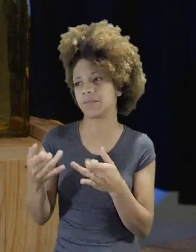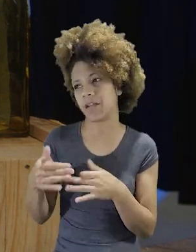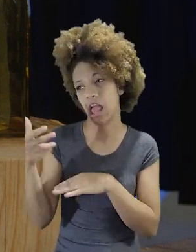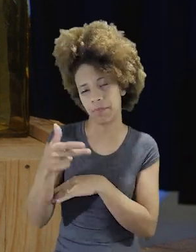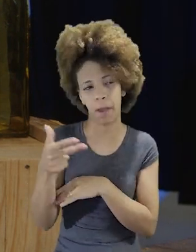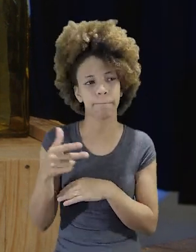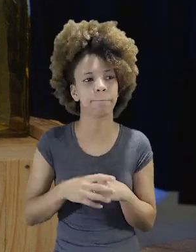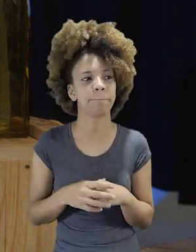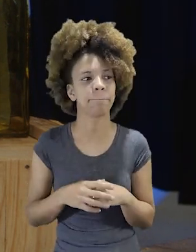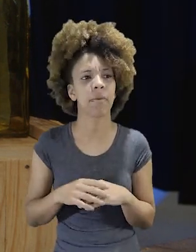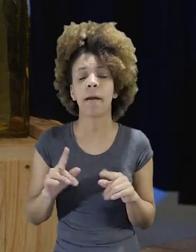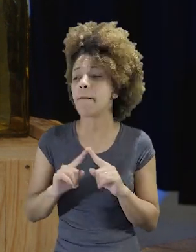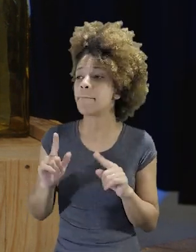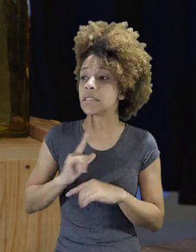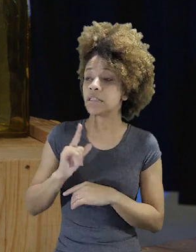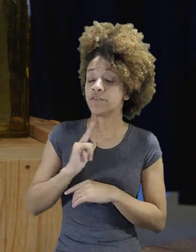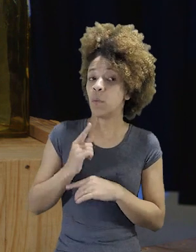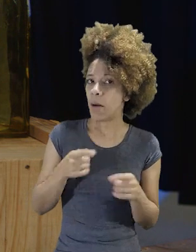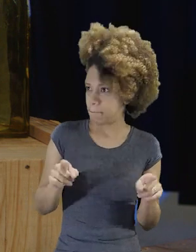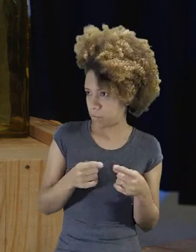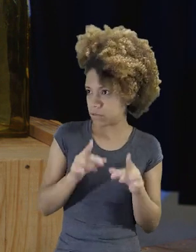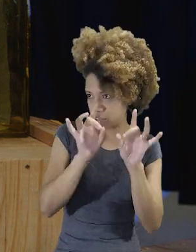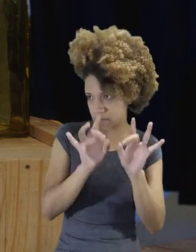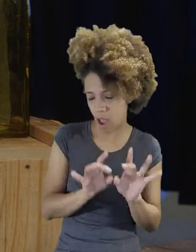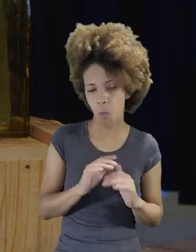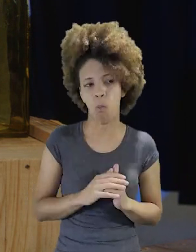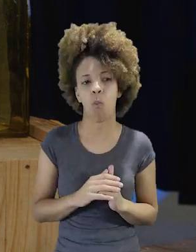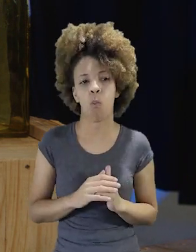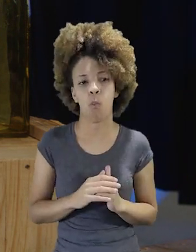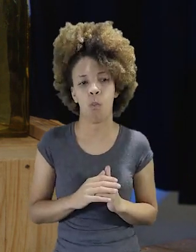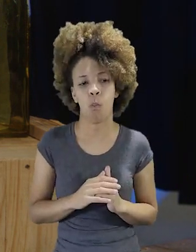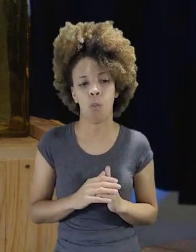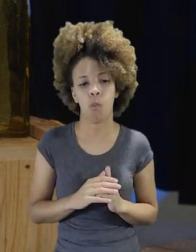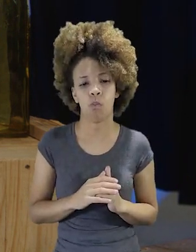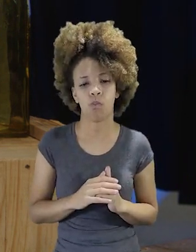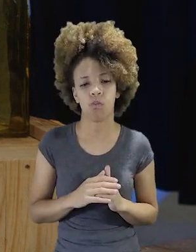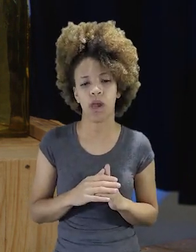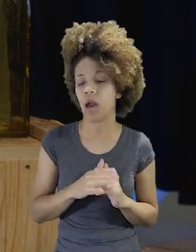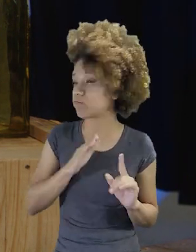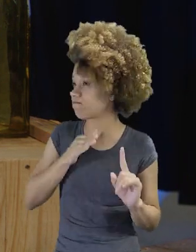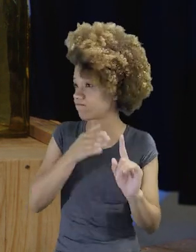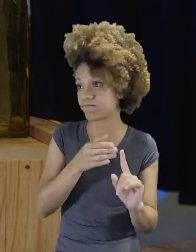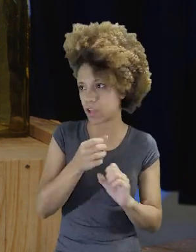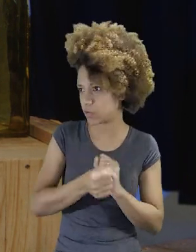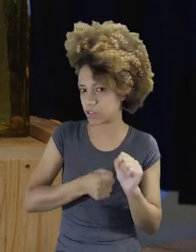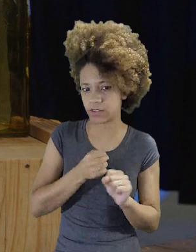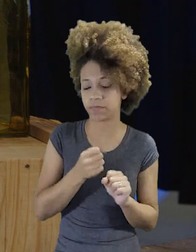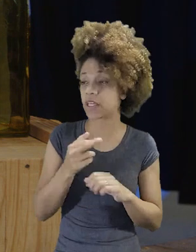ano para firma Hip Hop É mas teve um disco em especial que eu acho que é